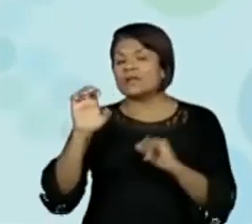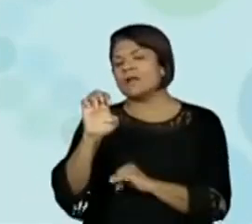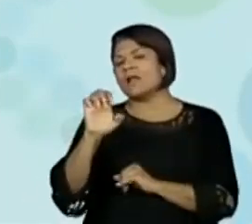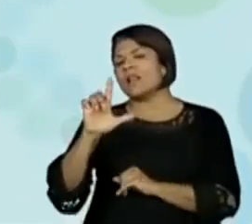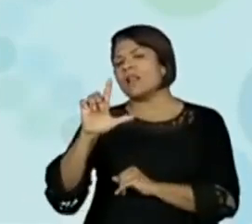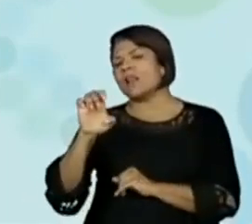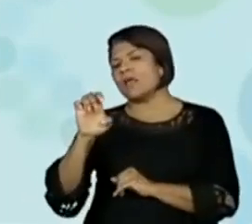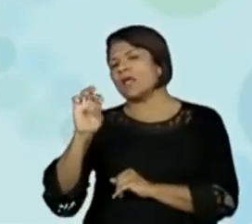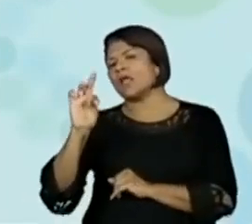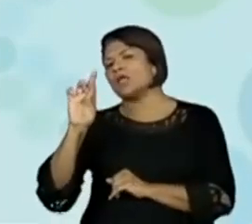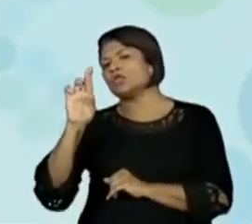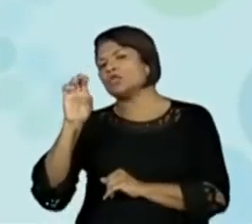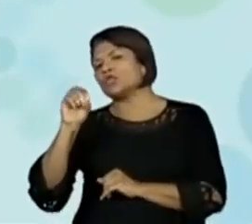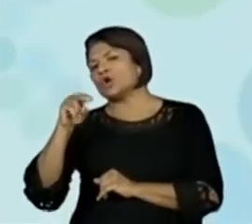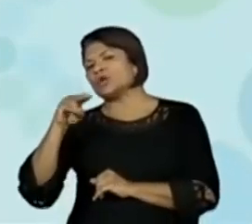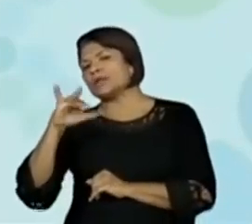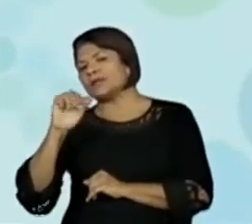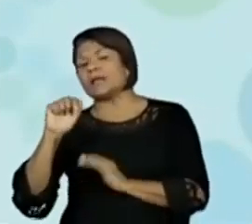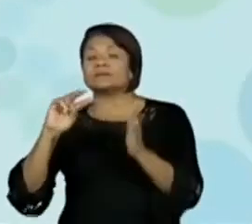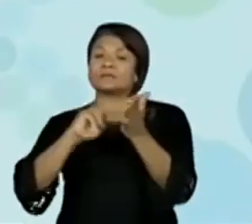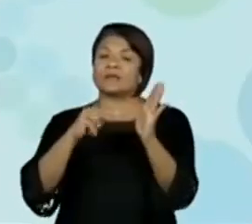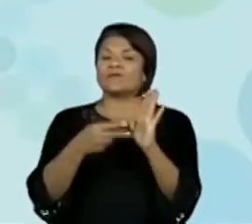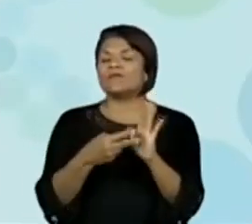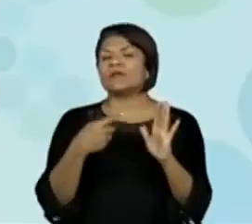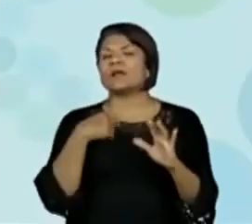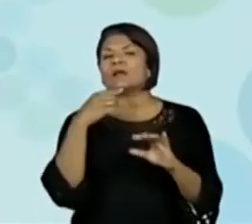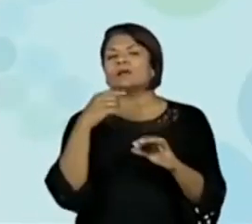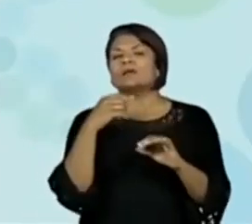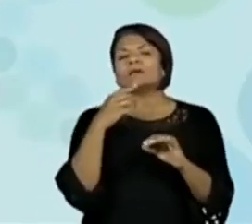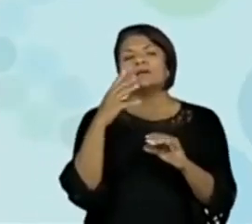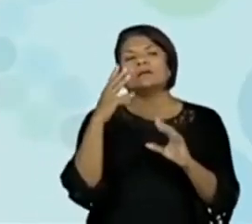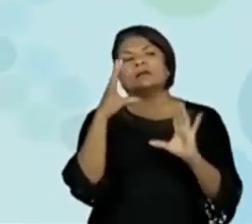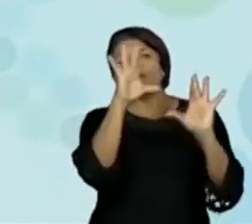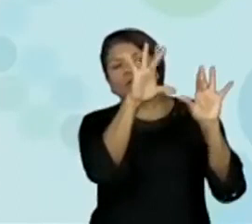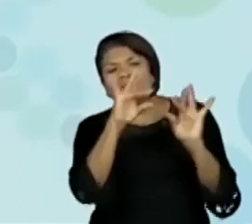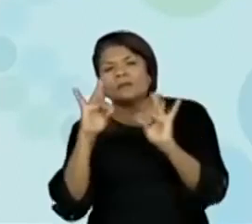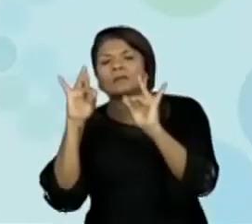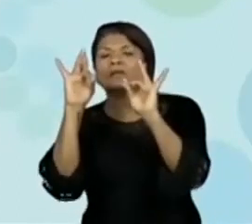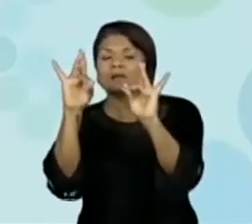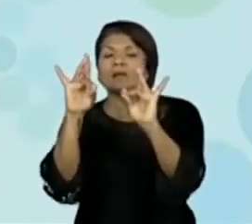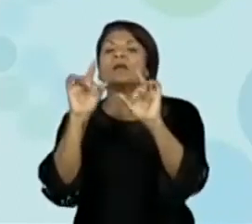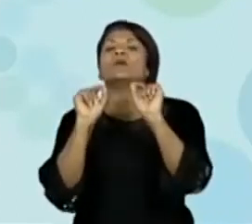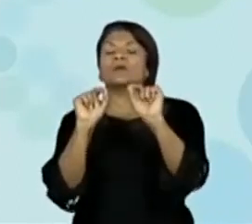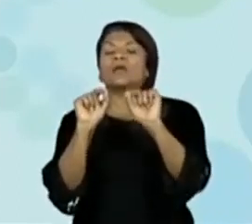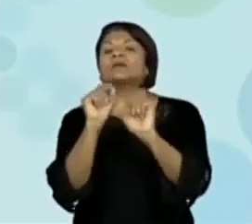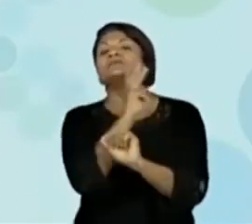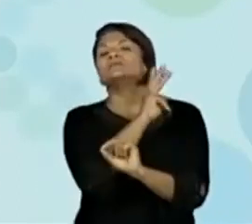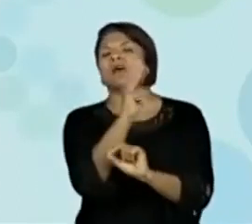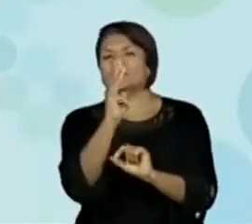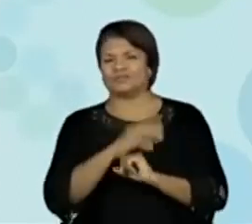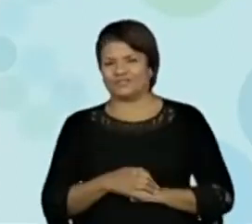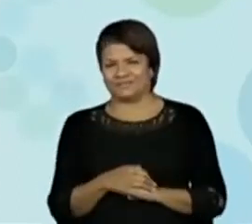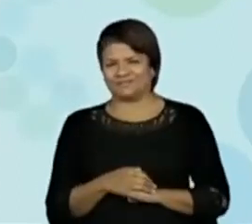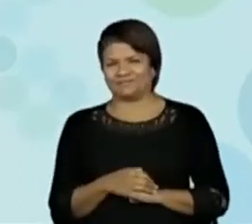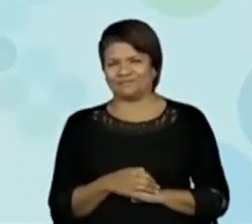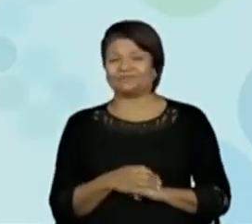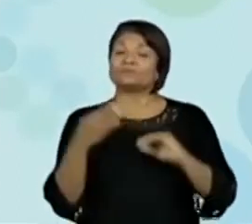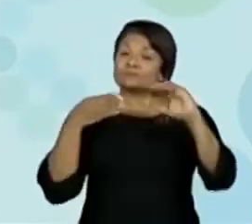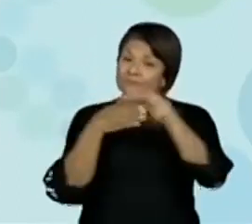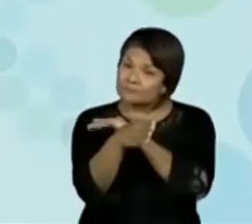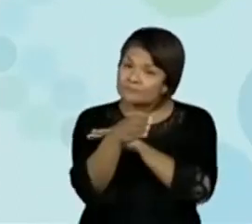Foi tirada de um site. Lembra do rádio, agência, que a professora leu logo abaixo do título? Está aqui, ó, e